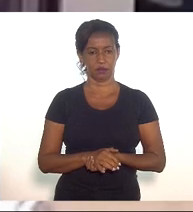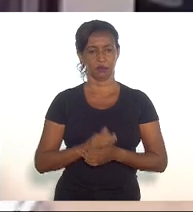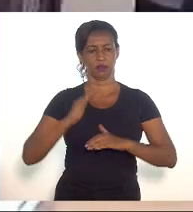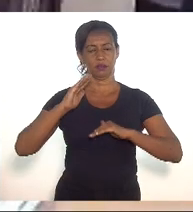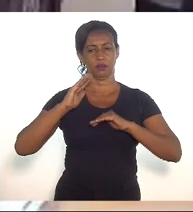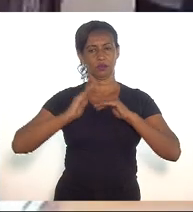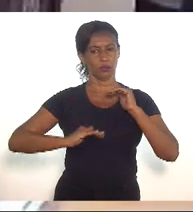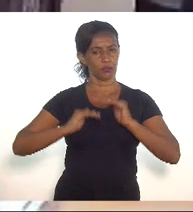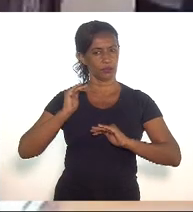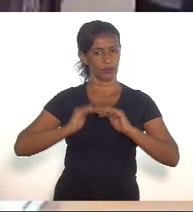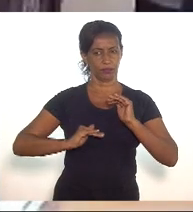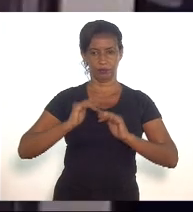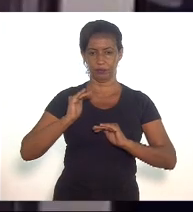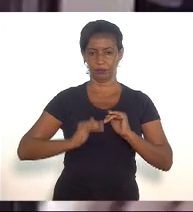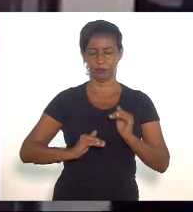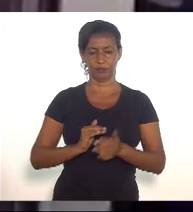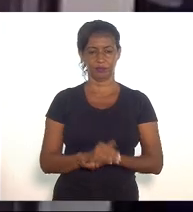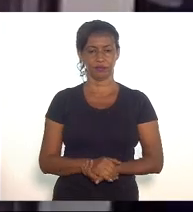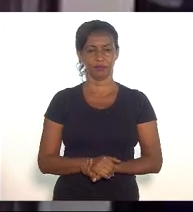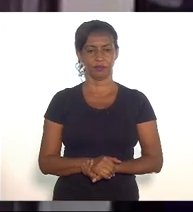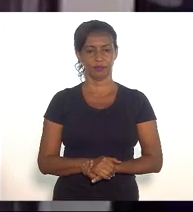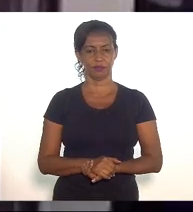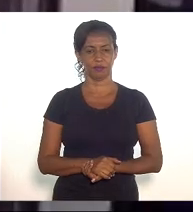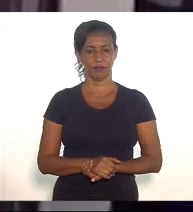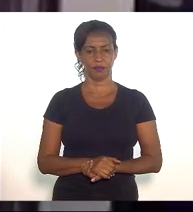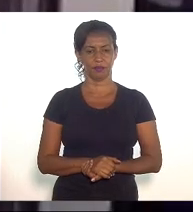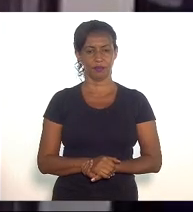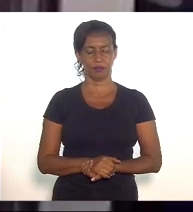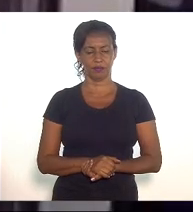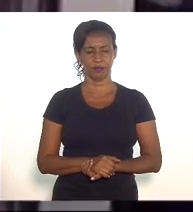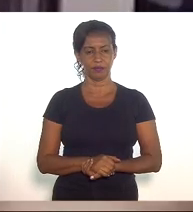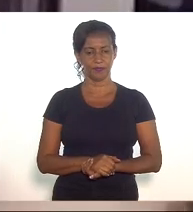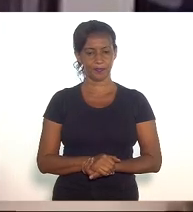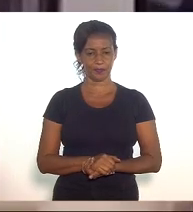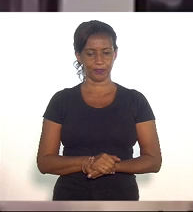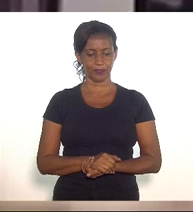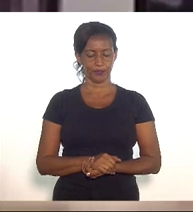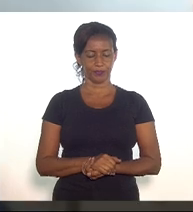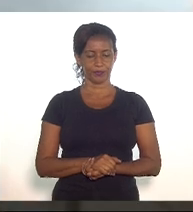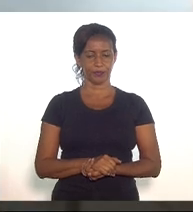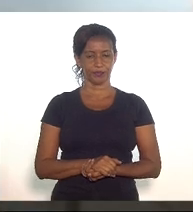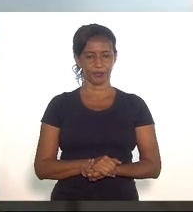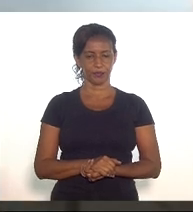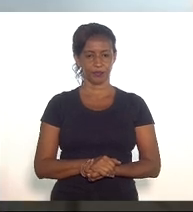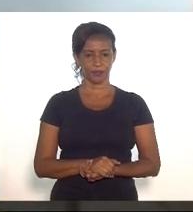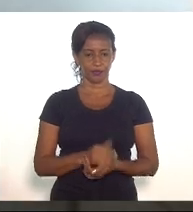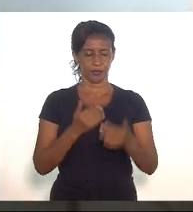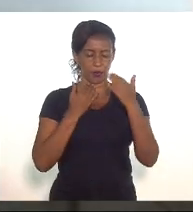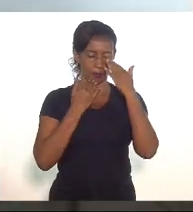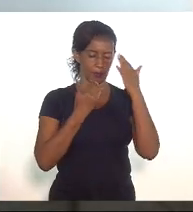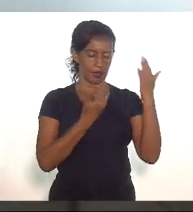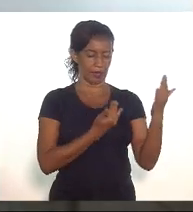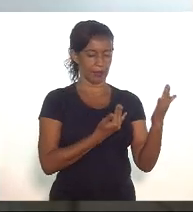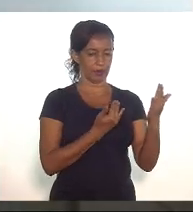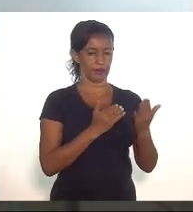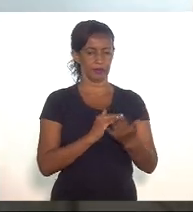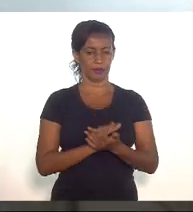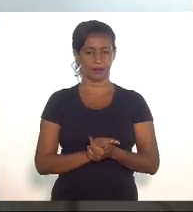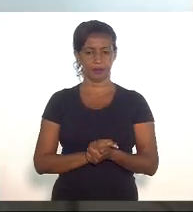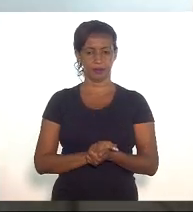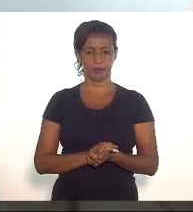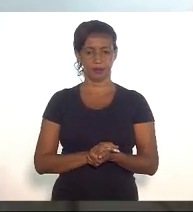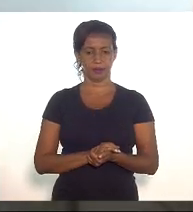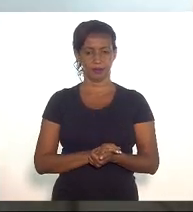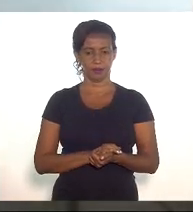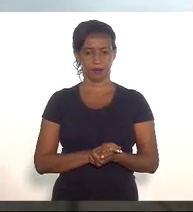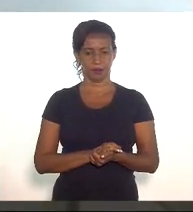atividades. Então, inicialmente, são essas considerações que eu gostaria de fazer. Obrigado, deputado Elmar. Secretário, vou deixar para o